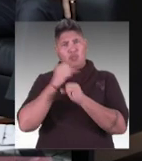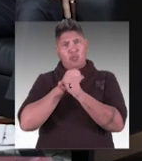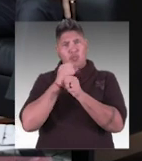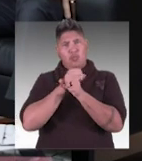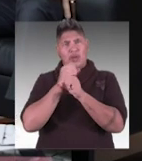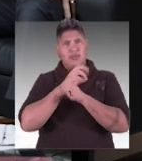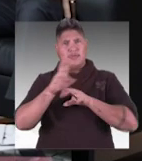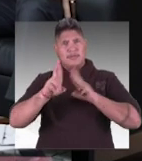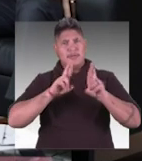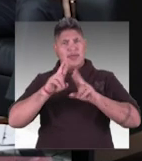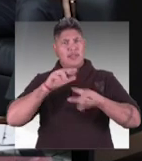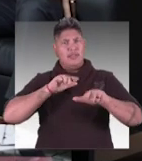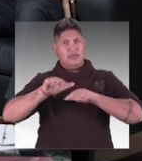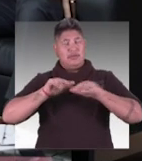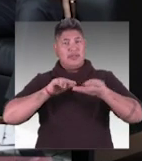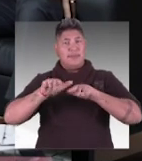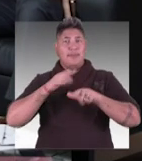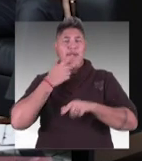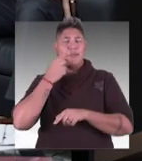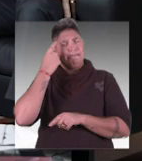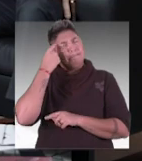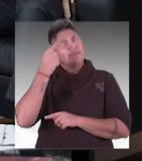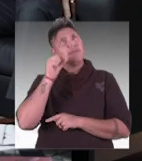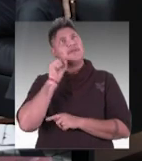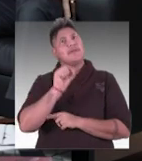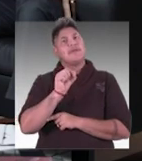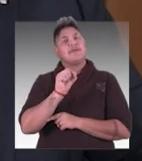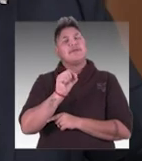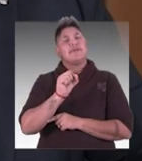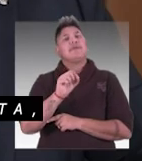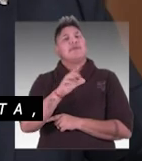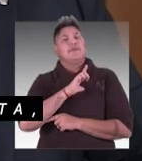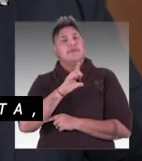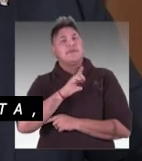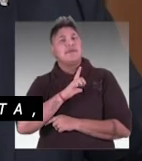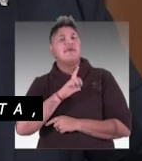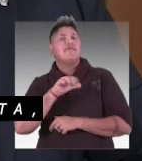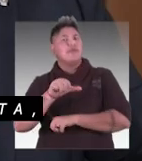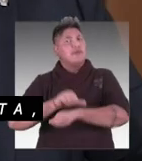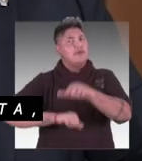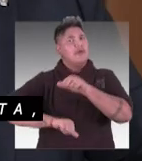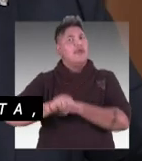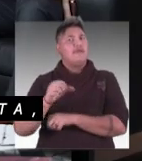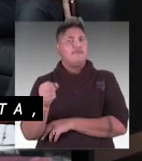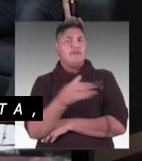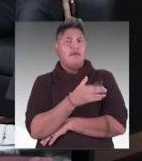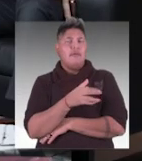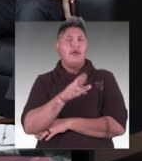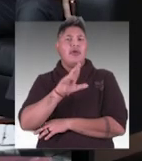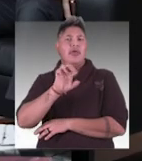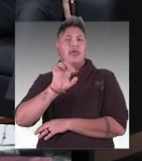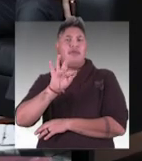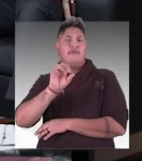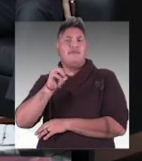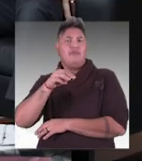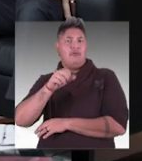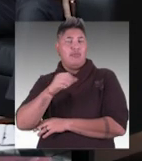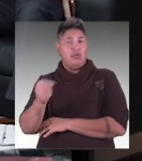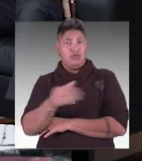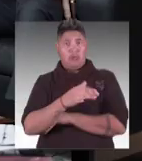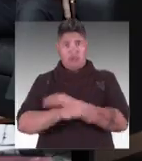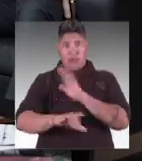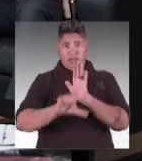das relações de trabalho, isso levando em consideração que tivemos reforma trabalhista, passamos por uma nova lei